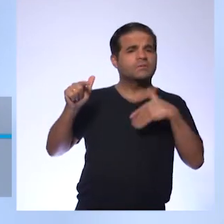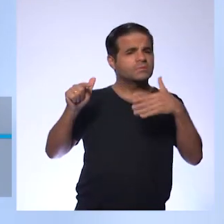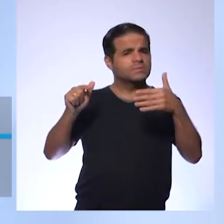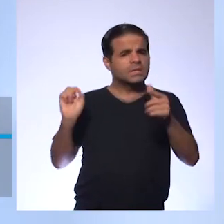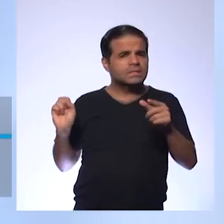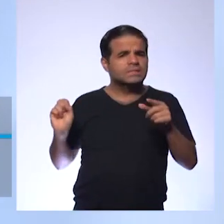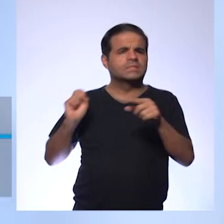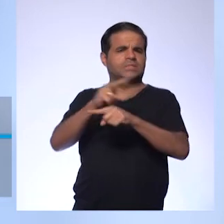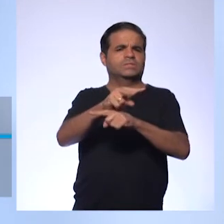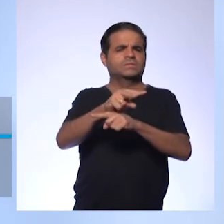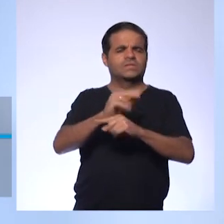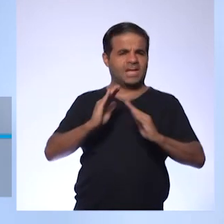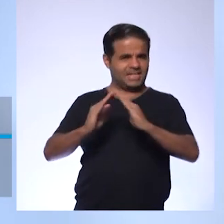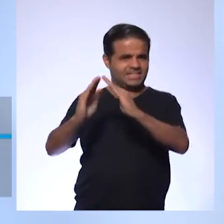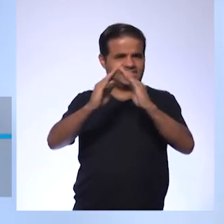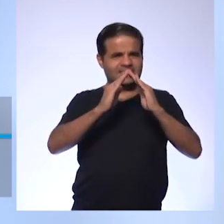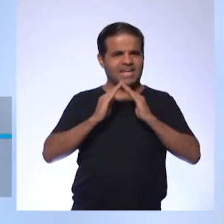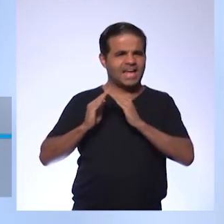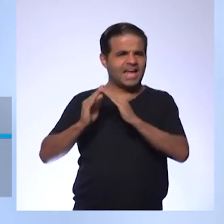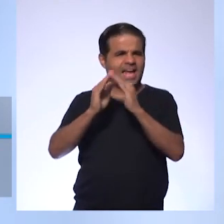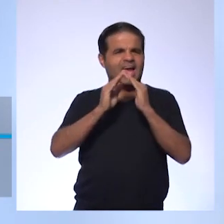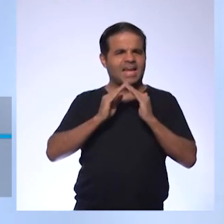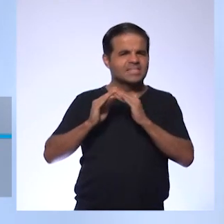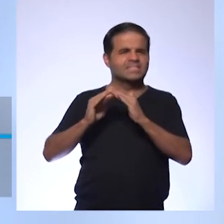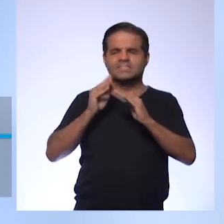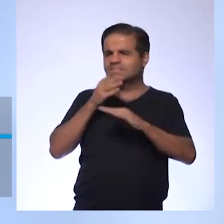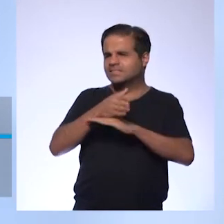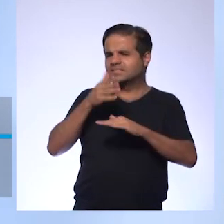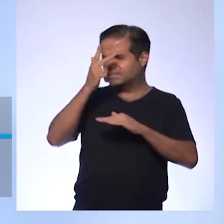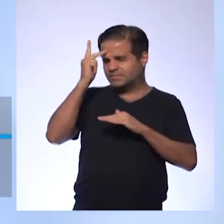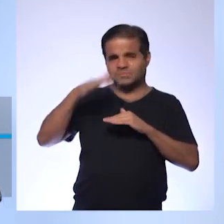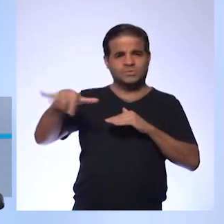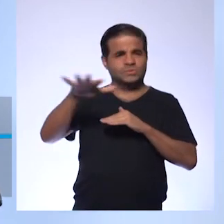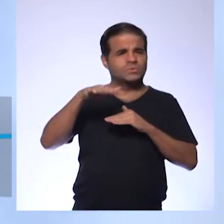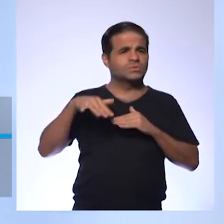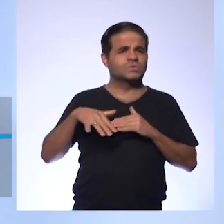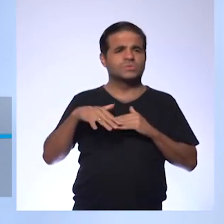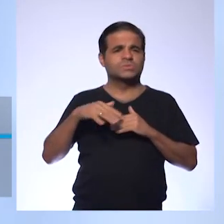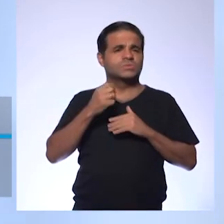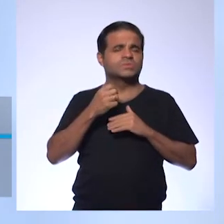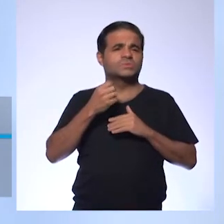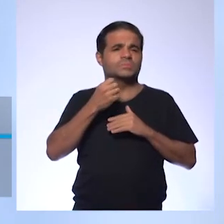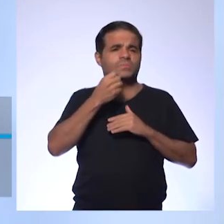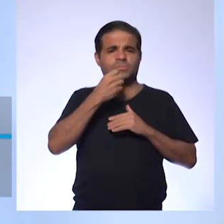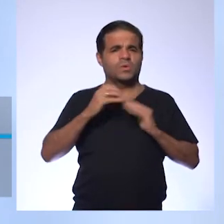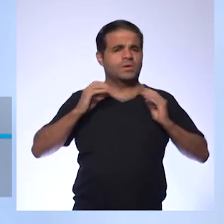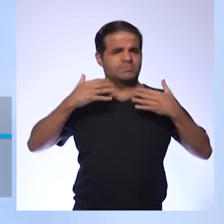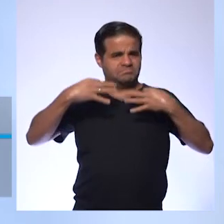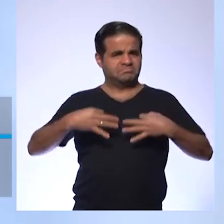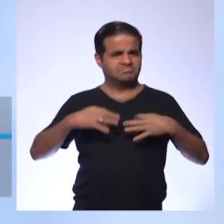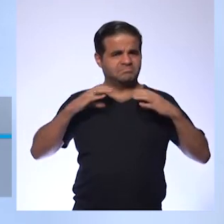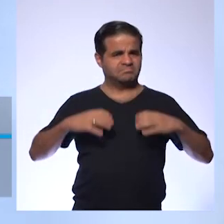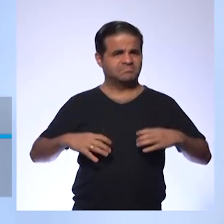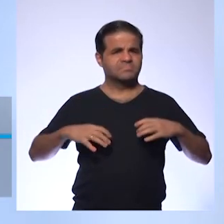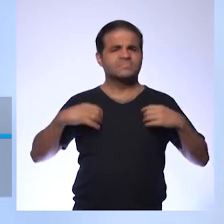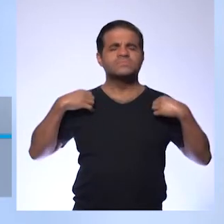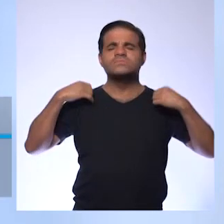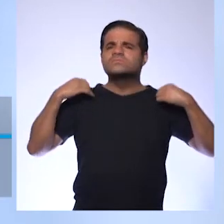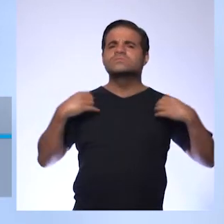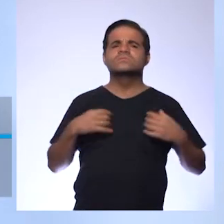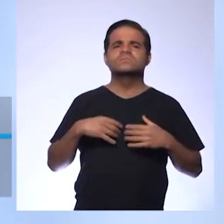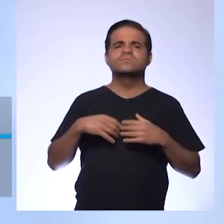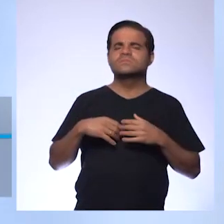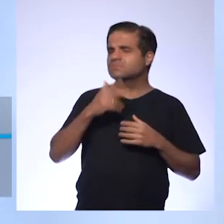entrou naquelas casas mal faladas, com aquelas pessoas que não eram de boa conduta, e acabou por